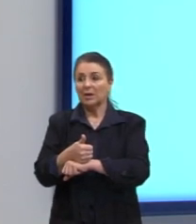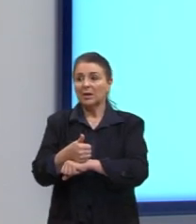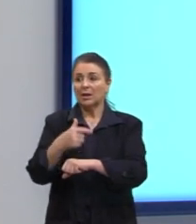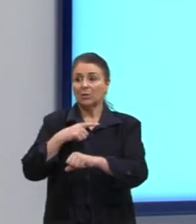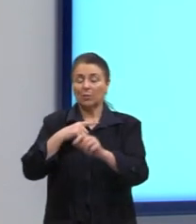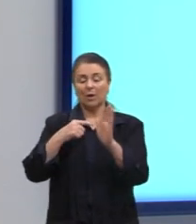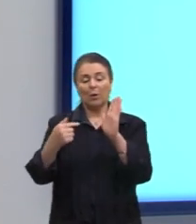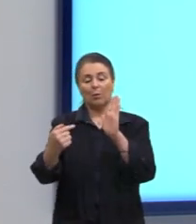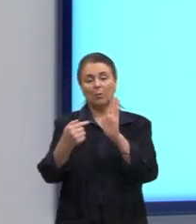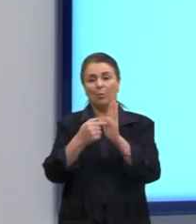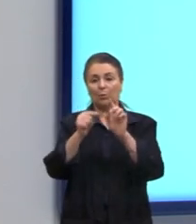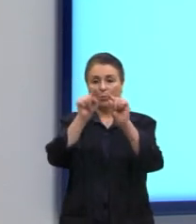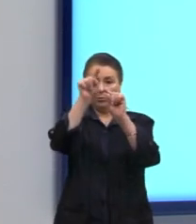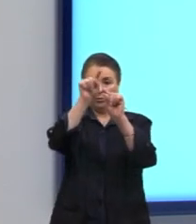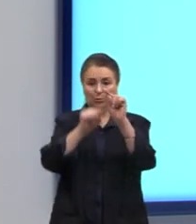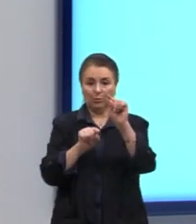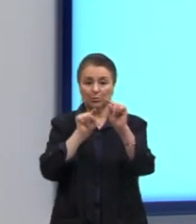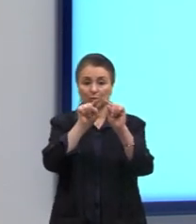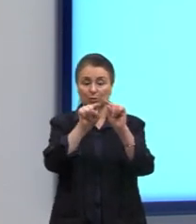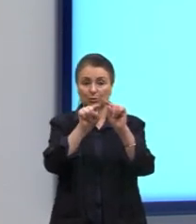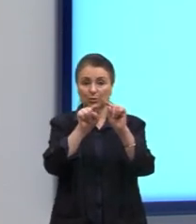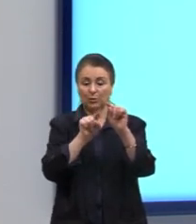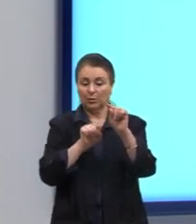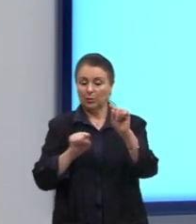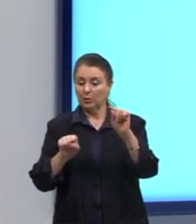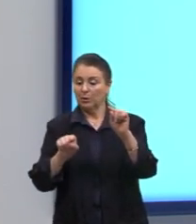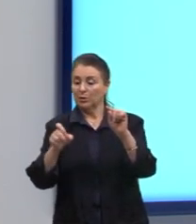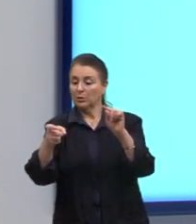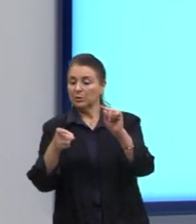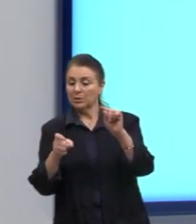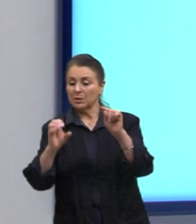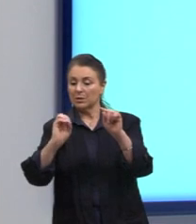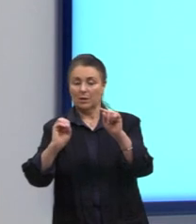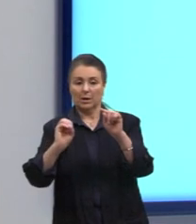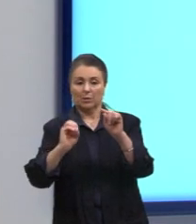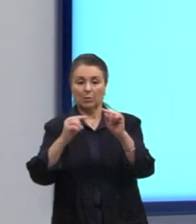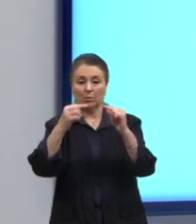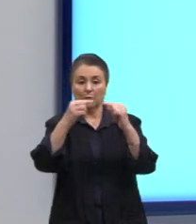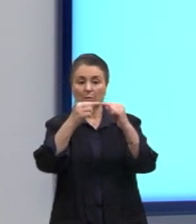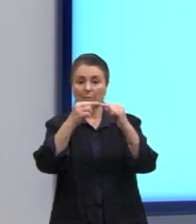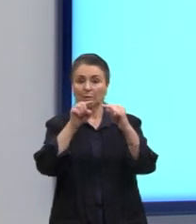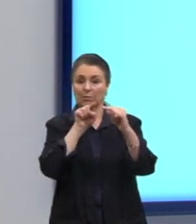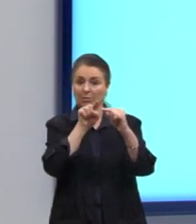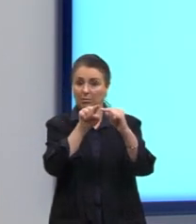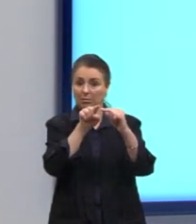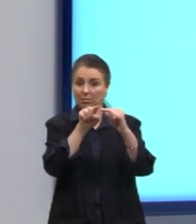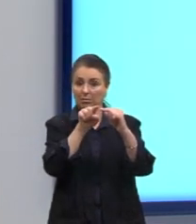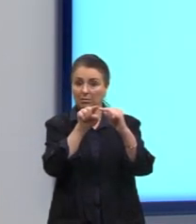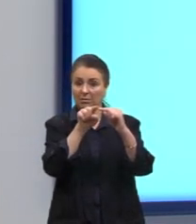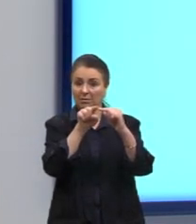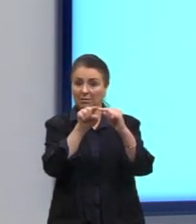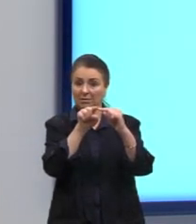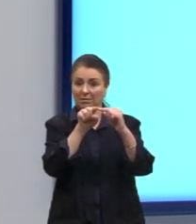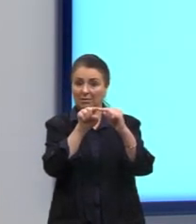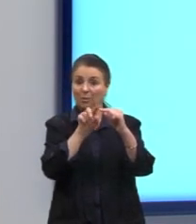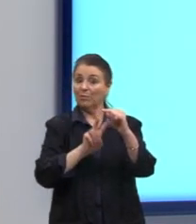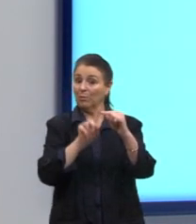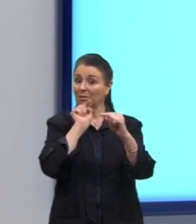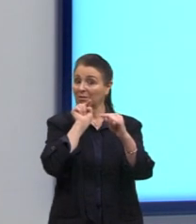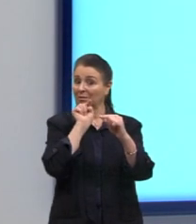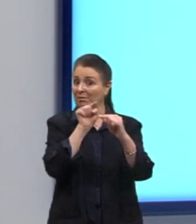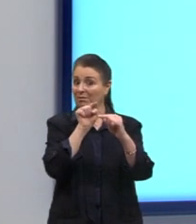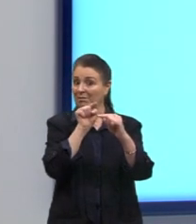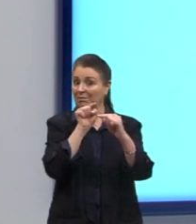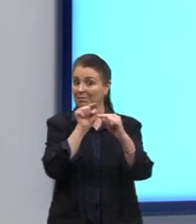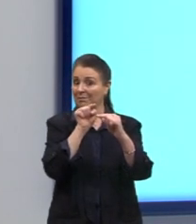onde o X é zero e a nossa ordenada aqui é o valorzinho do n